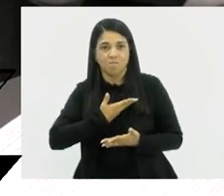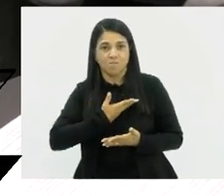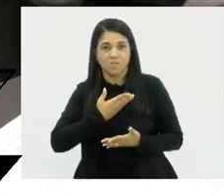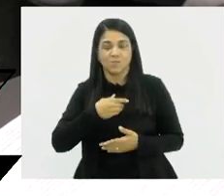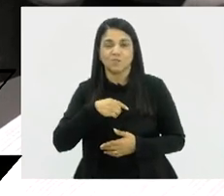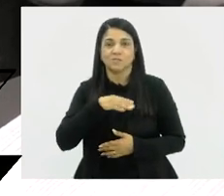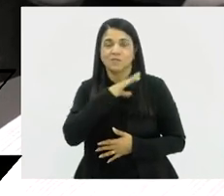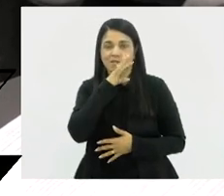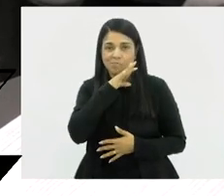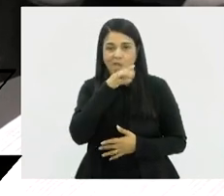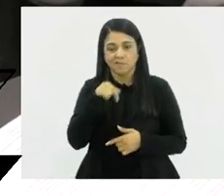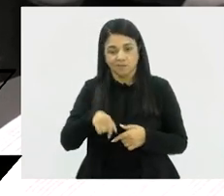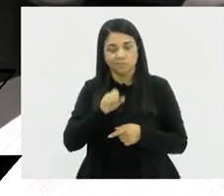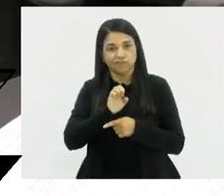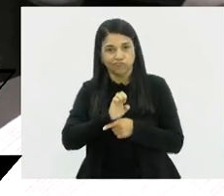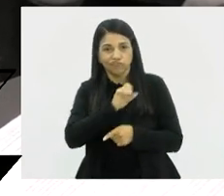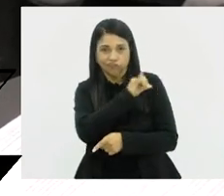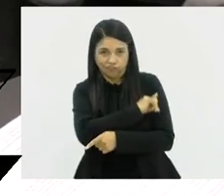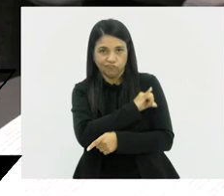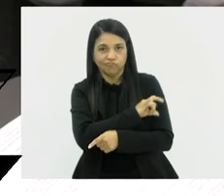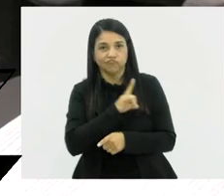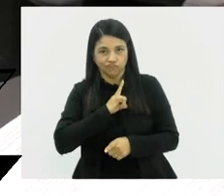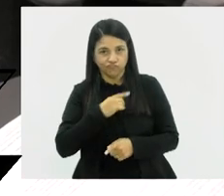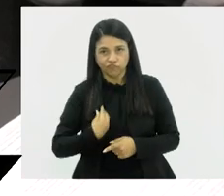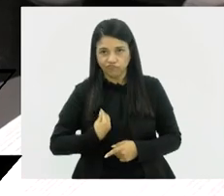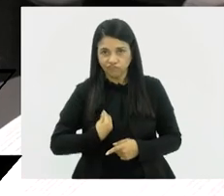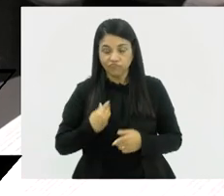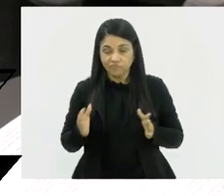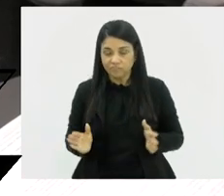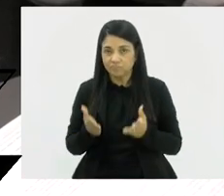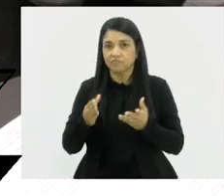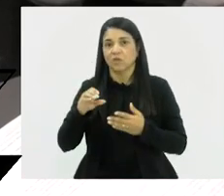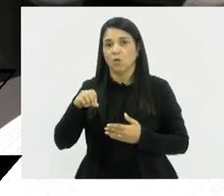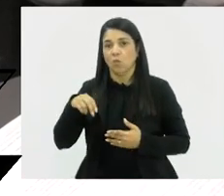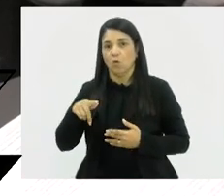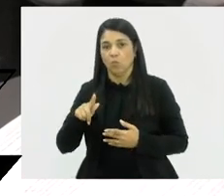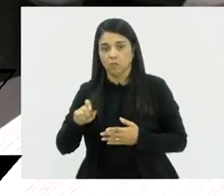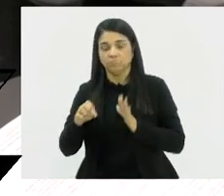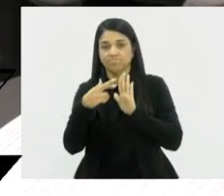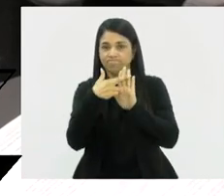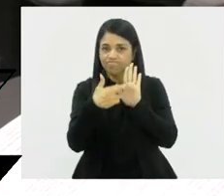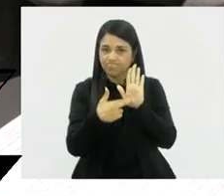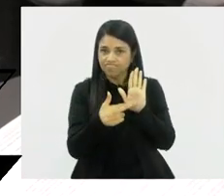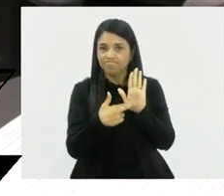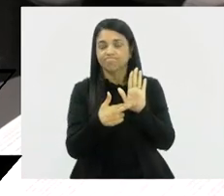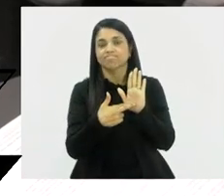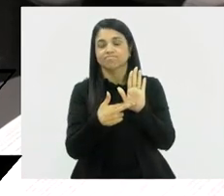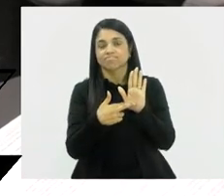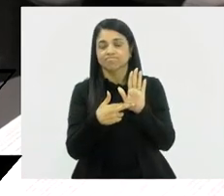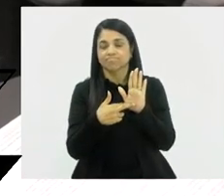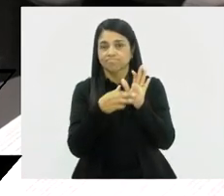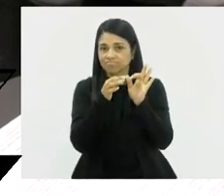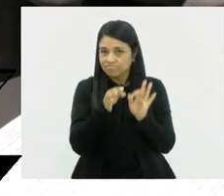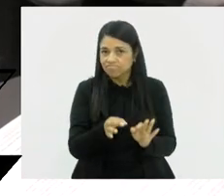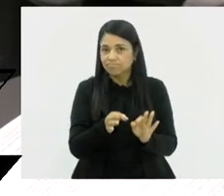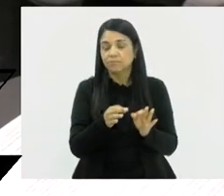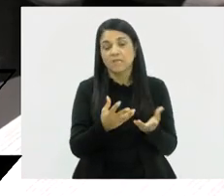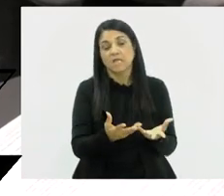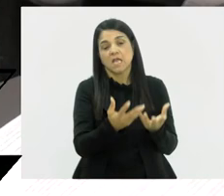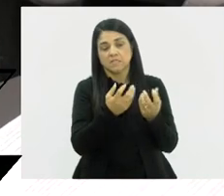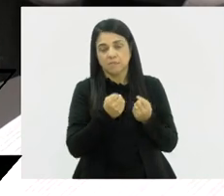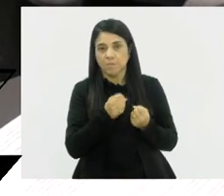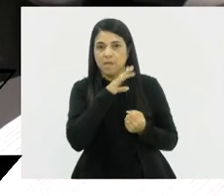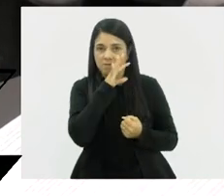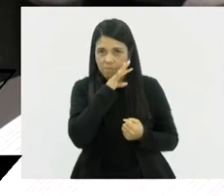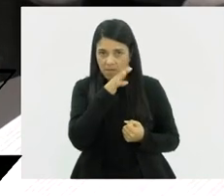estado do Rio de Janeiro, incentivando essas ONGs que queiram se regularizar e receber esses animais.